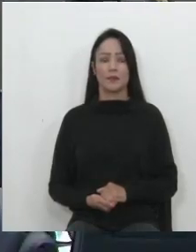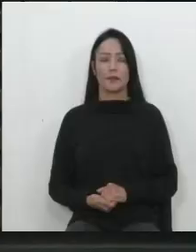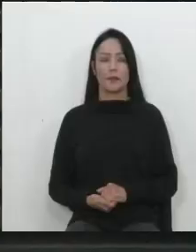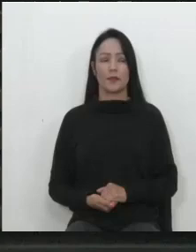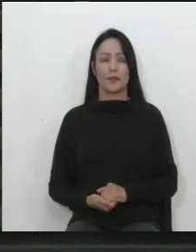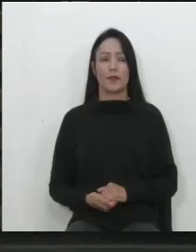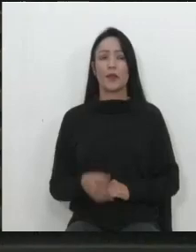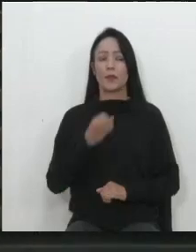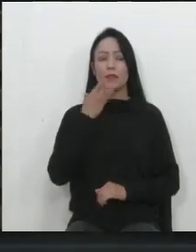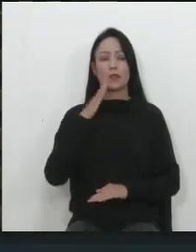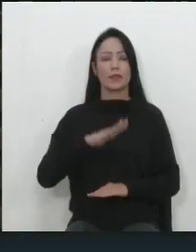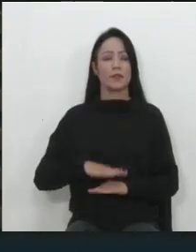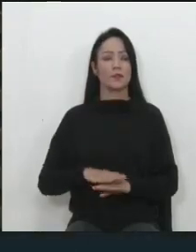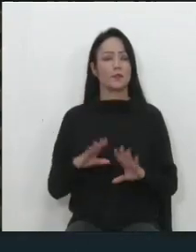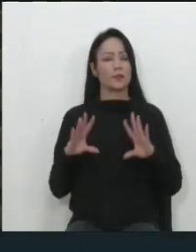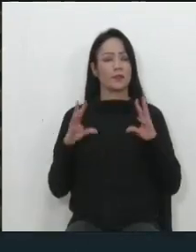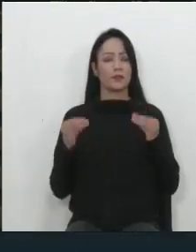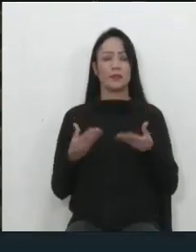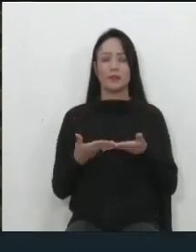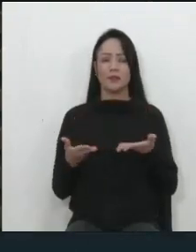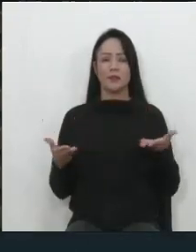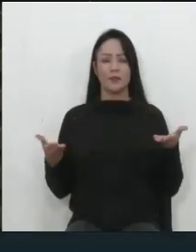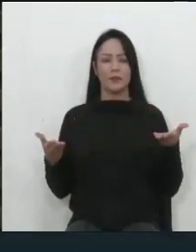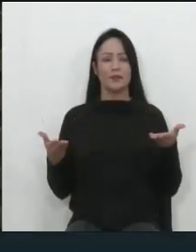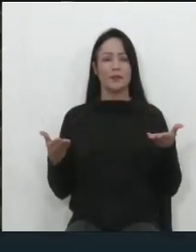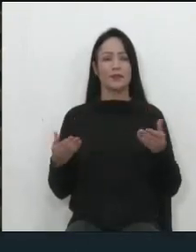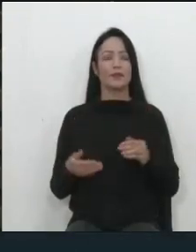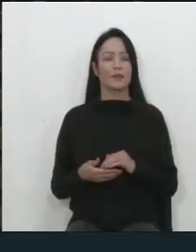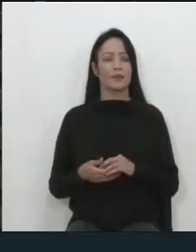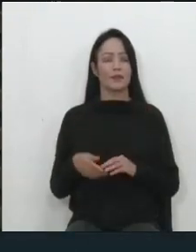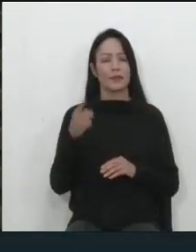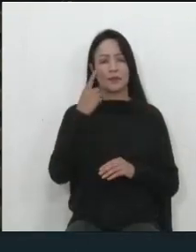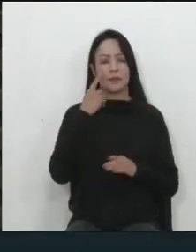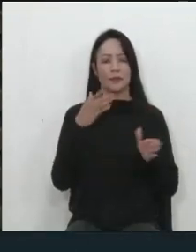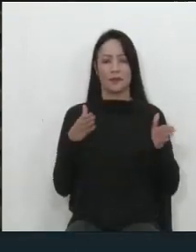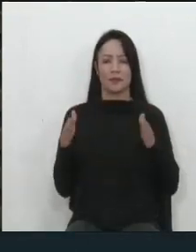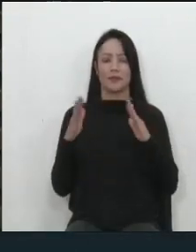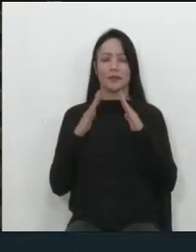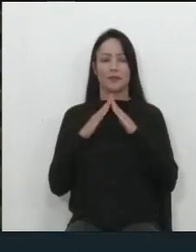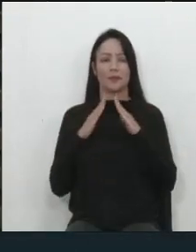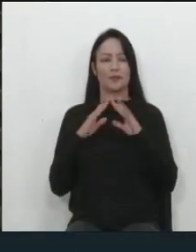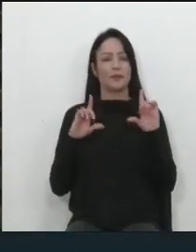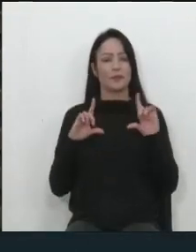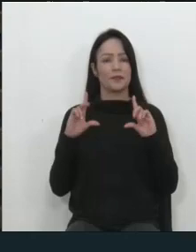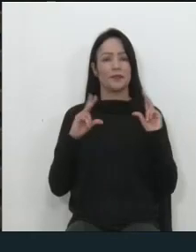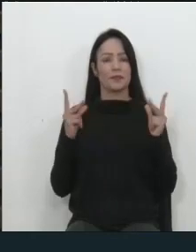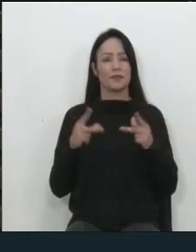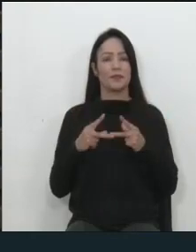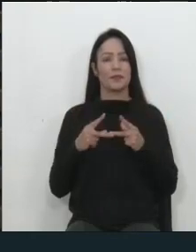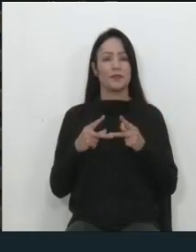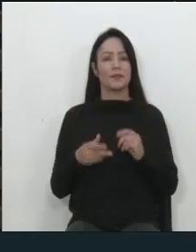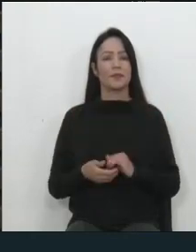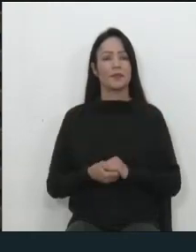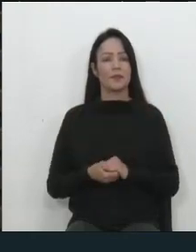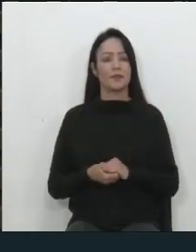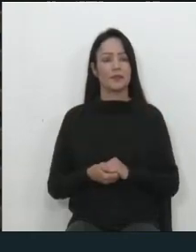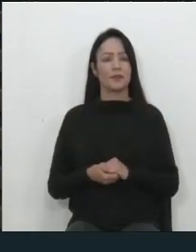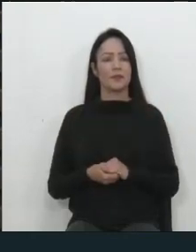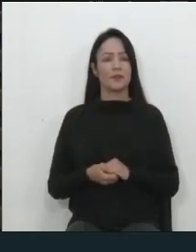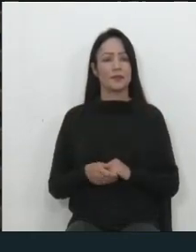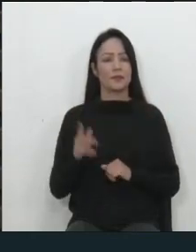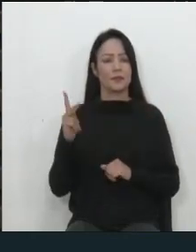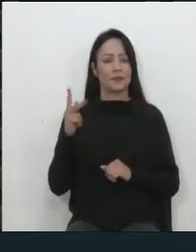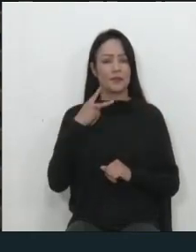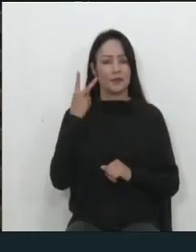Boa tarde a todos, a todas, a todos que me assistem em casa pela TV Câmara. Vereadores,